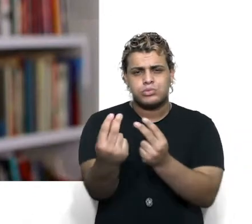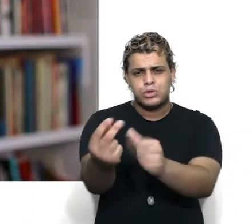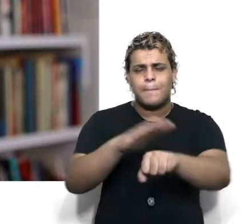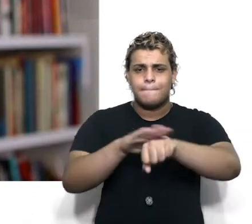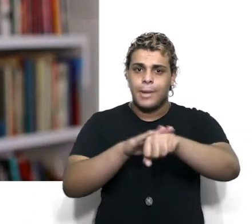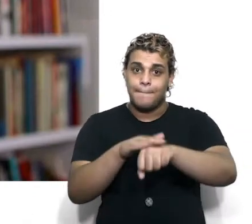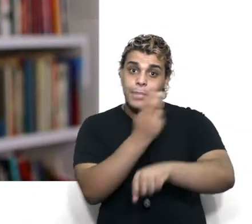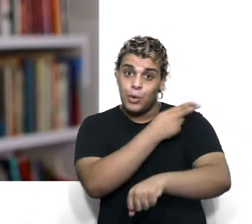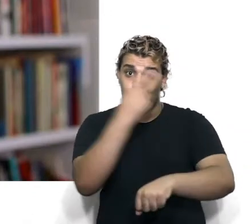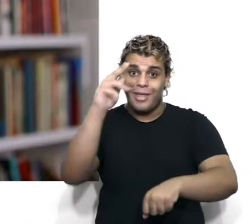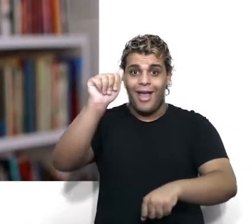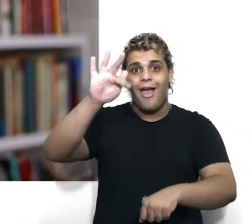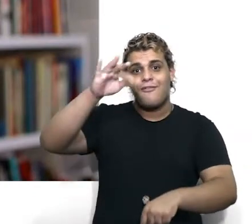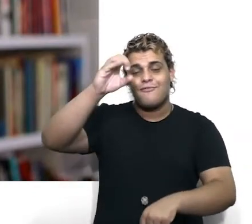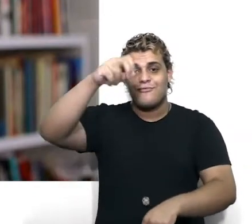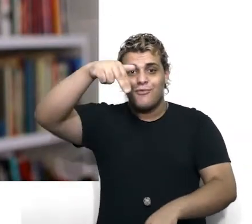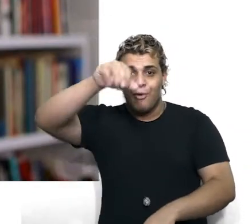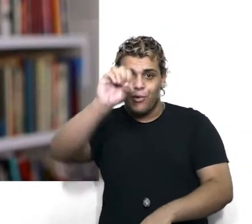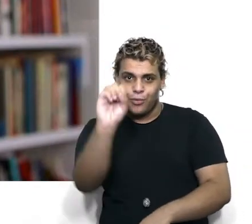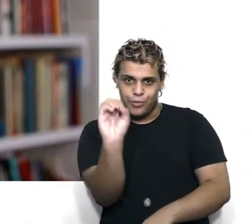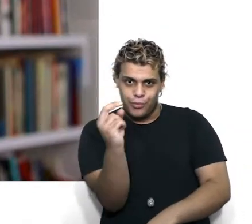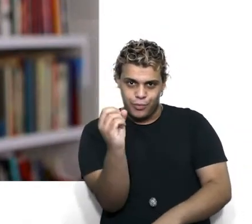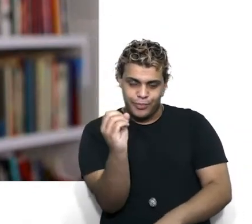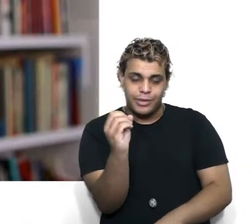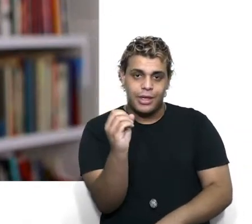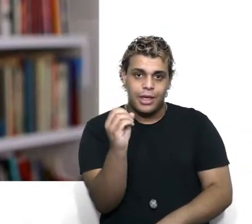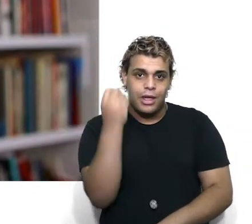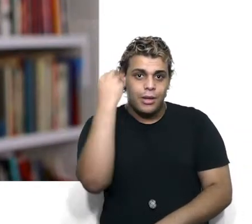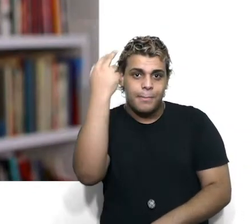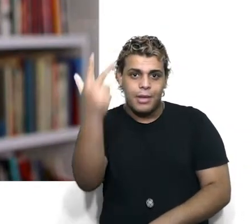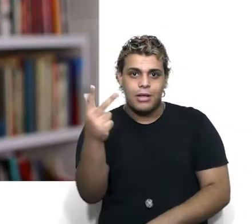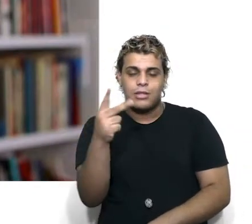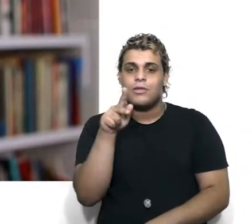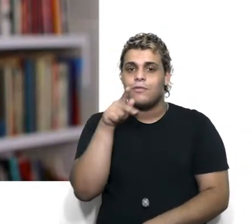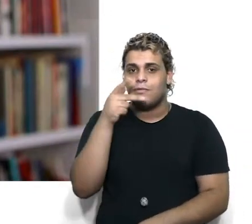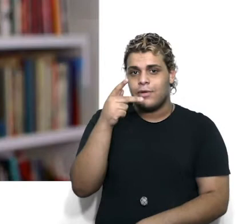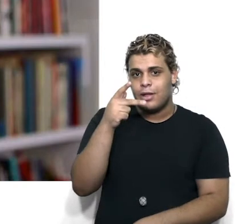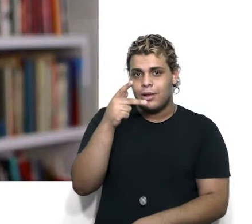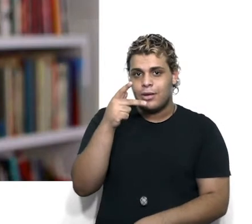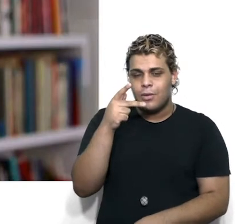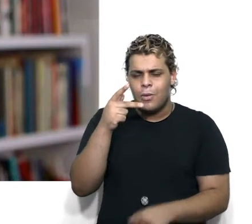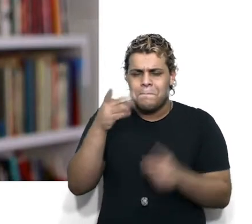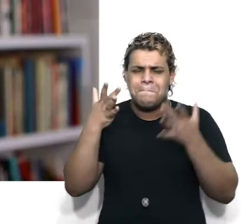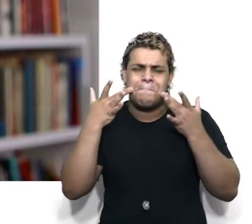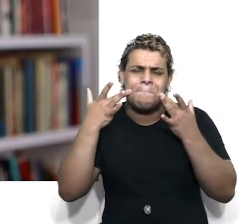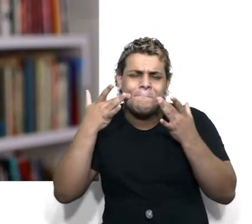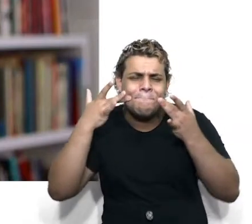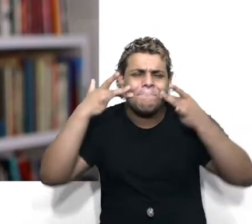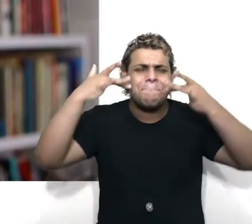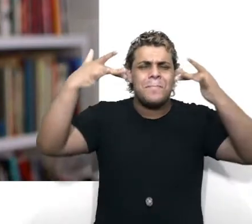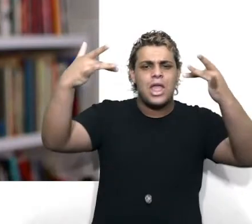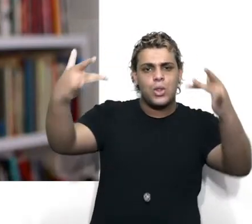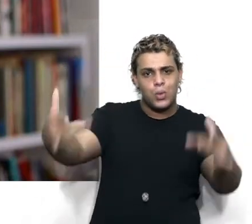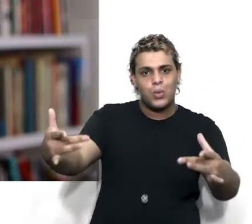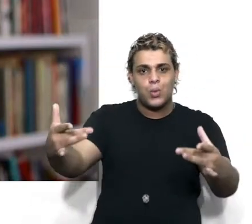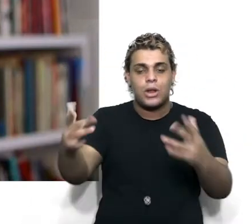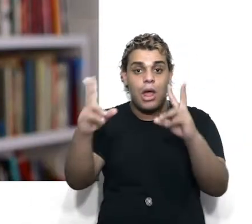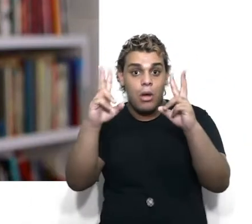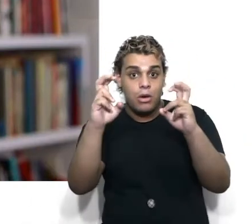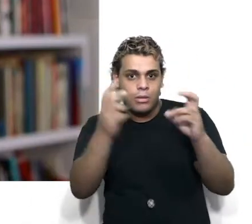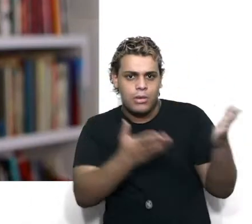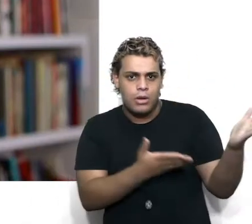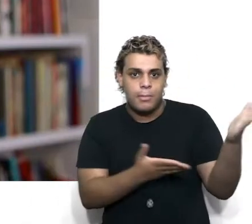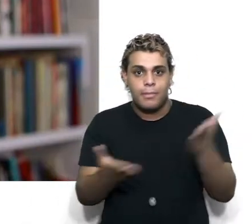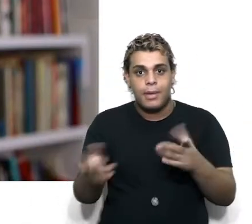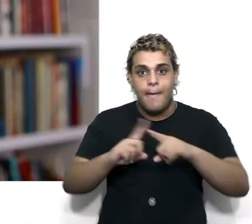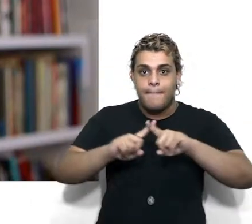diversas prateleiras com livros. Normalmente eu faço uma imensa abertura sobre o convidado do dia.